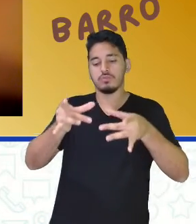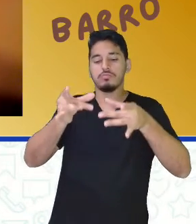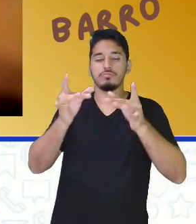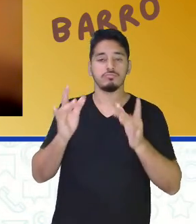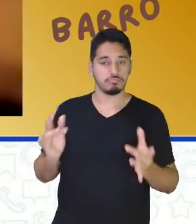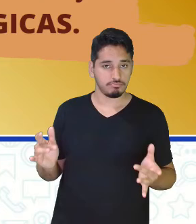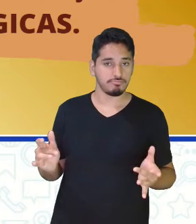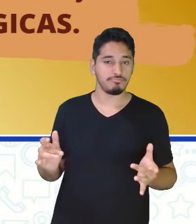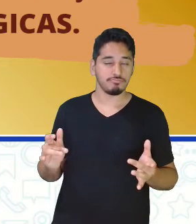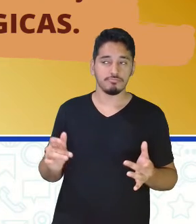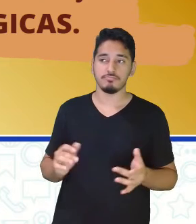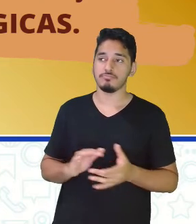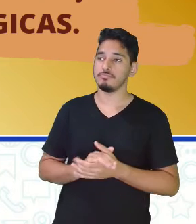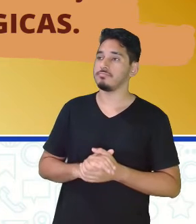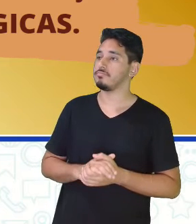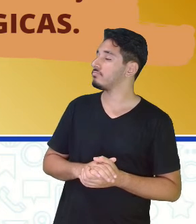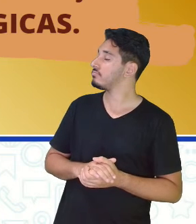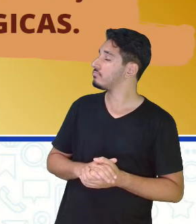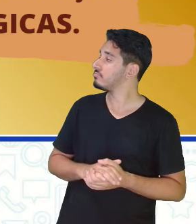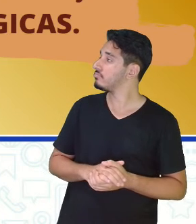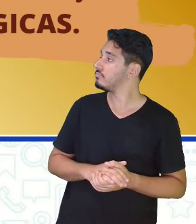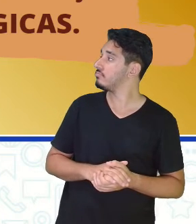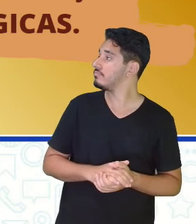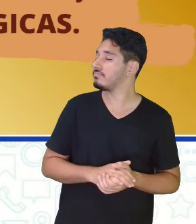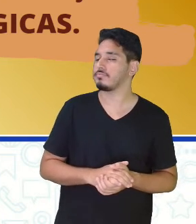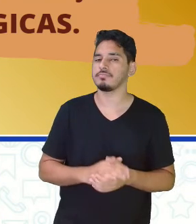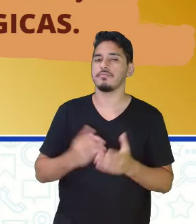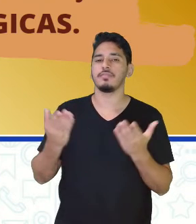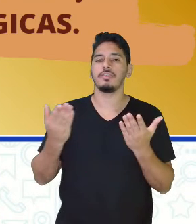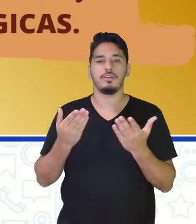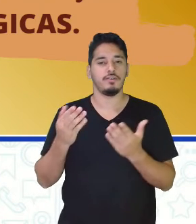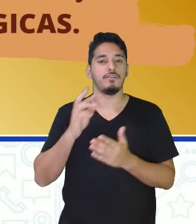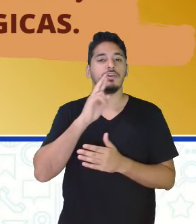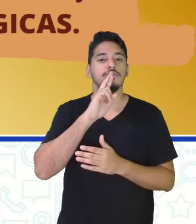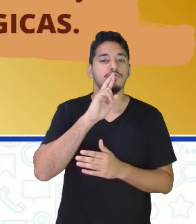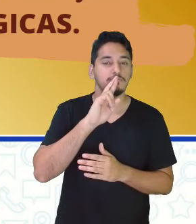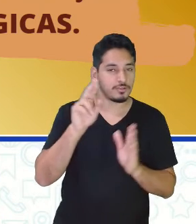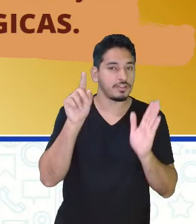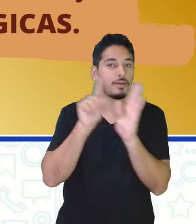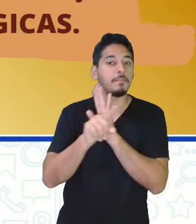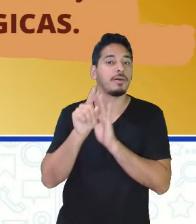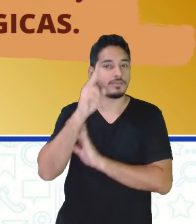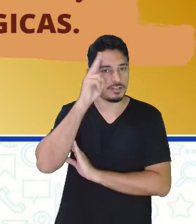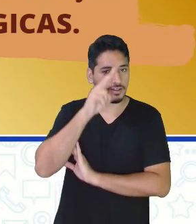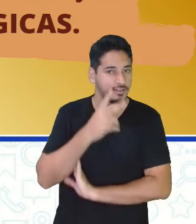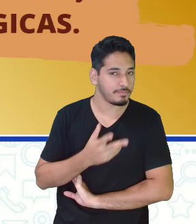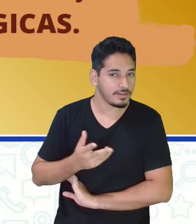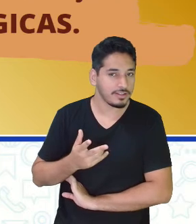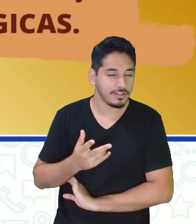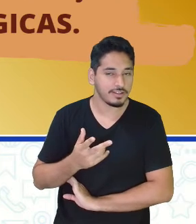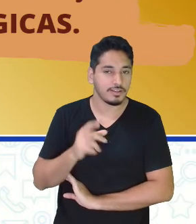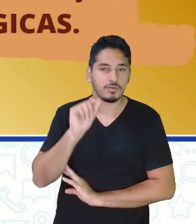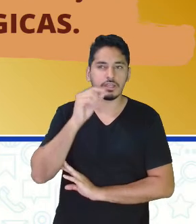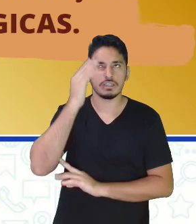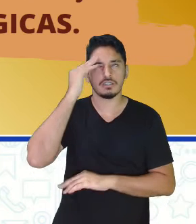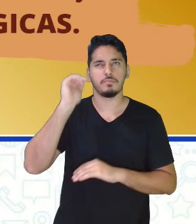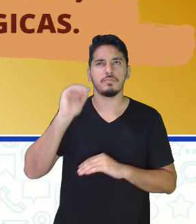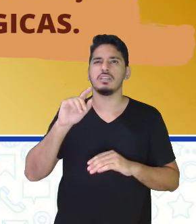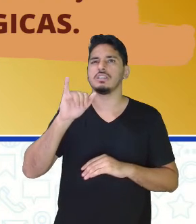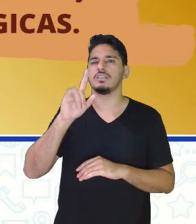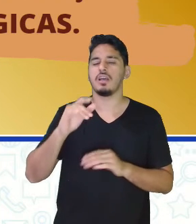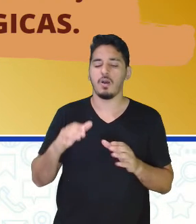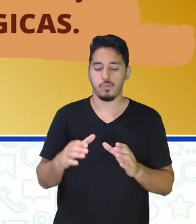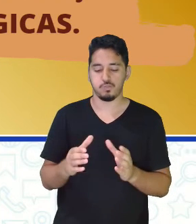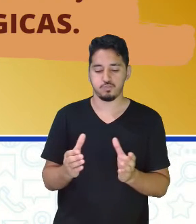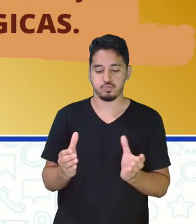querendo. Mas vamos continuar. E agora a gente já vai responder aquela perguntinha, que era saber se a